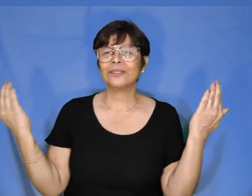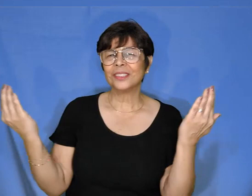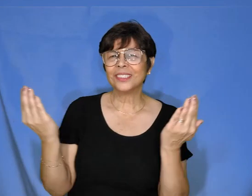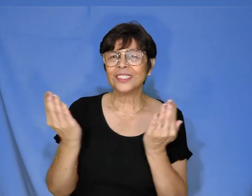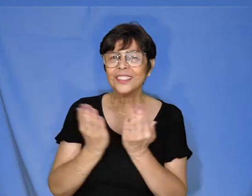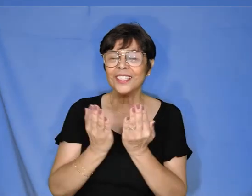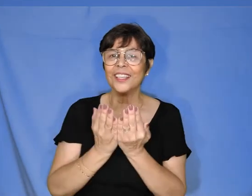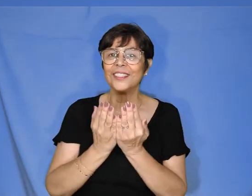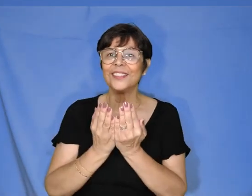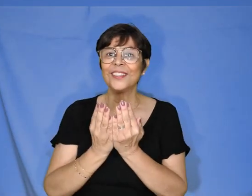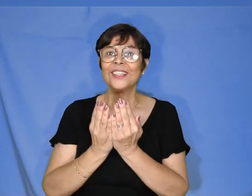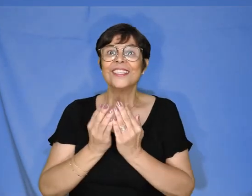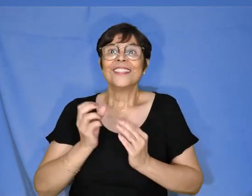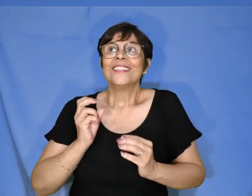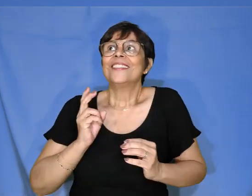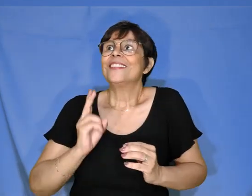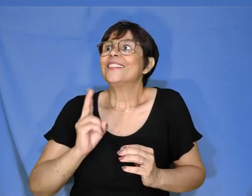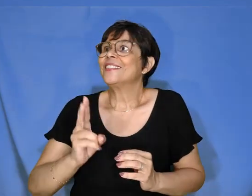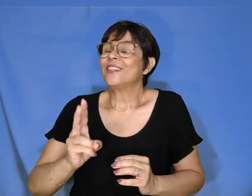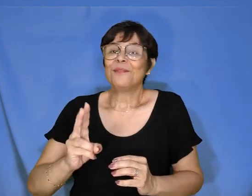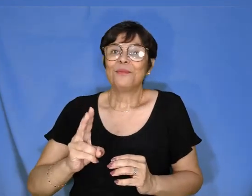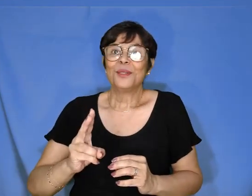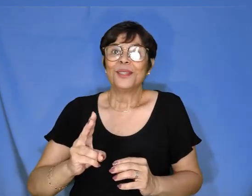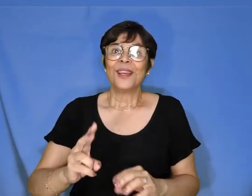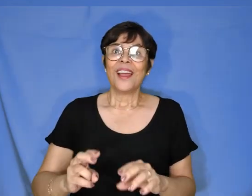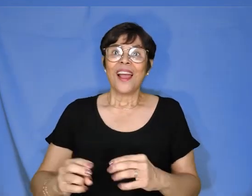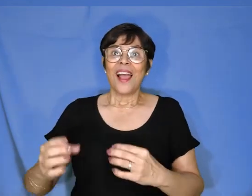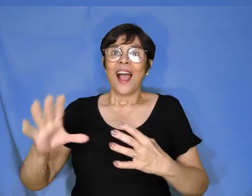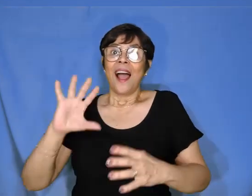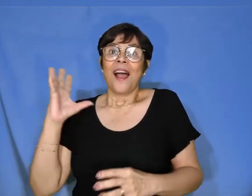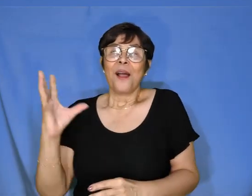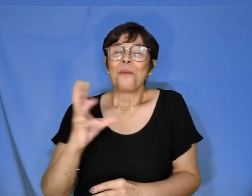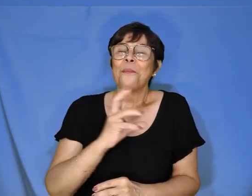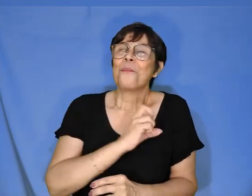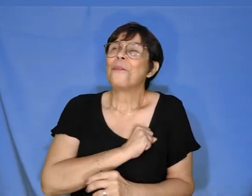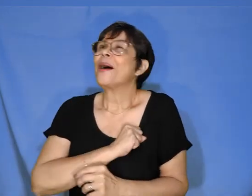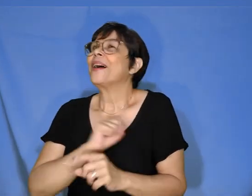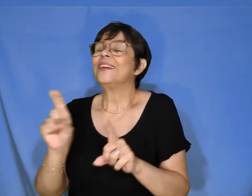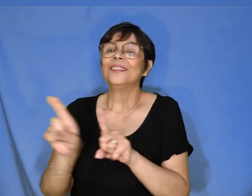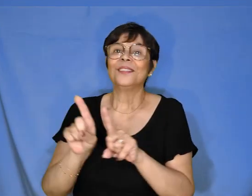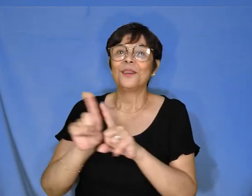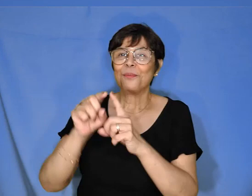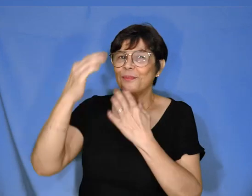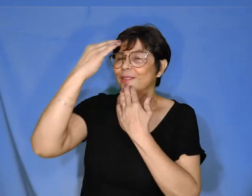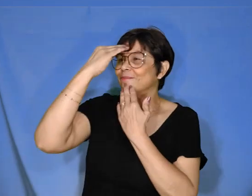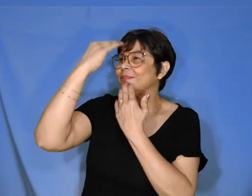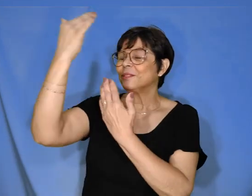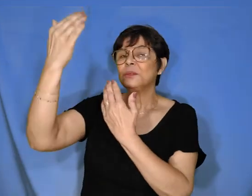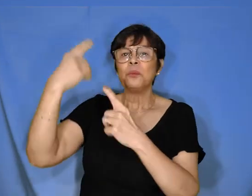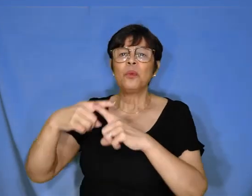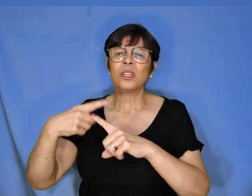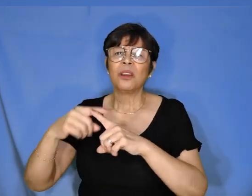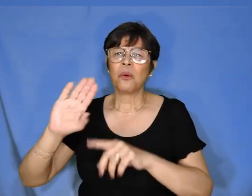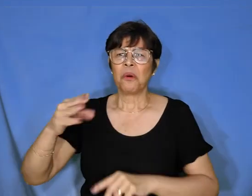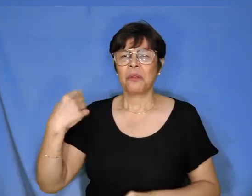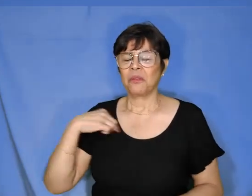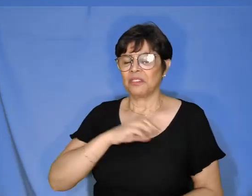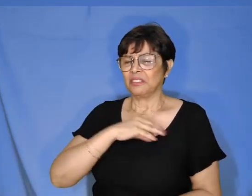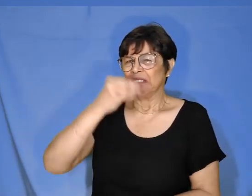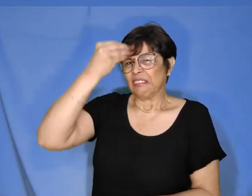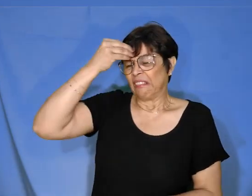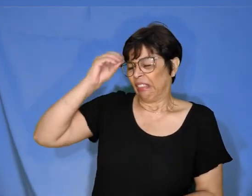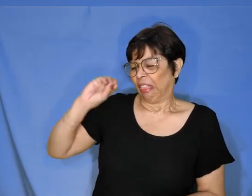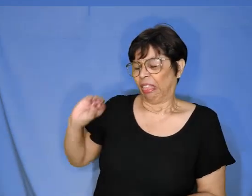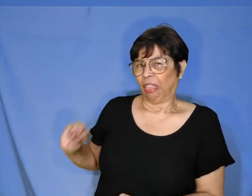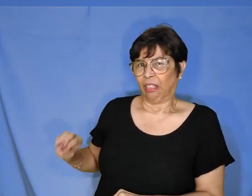Espírito Santo. A gratidão é o maior amigo do homem. Ao contrário, a ingratidão é o pior inimigo do